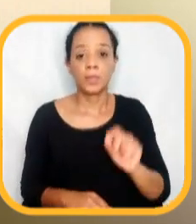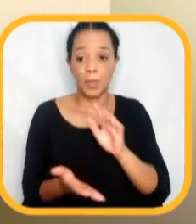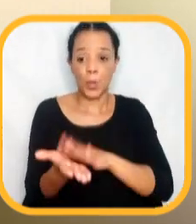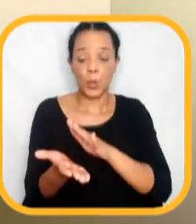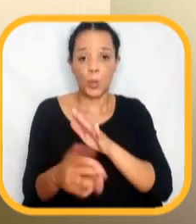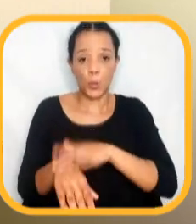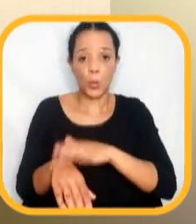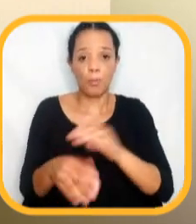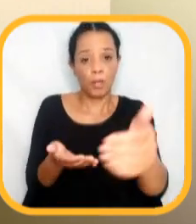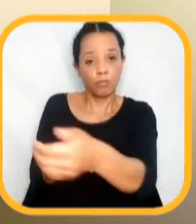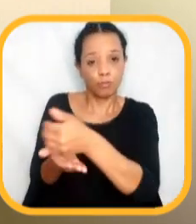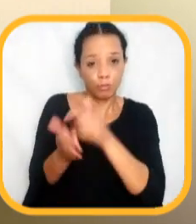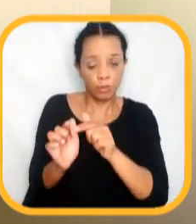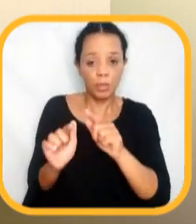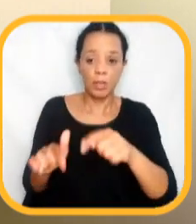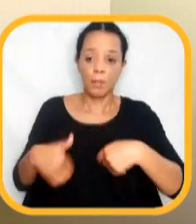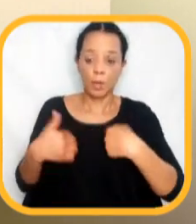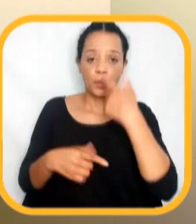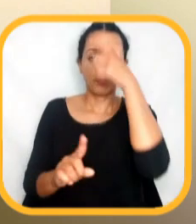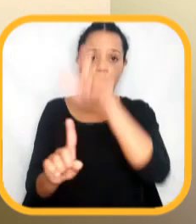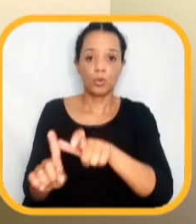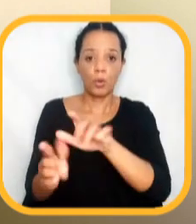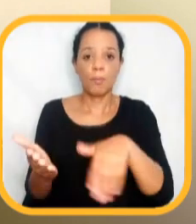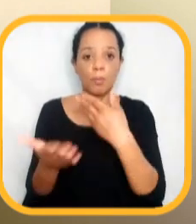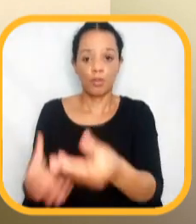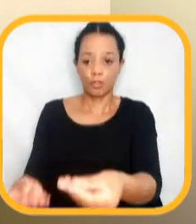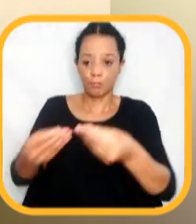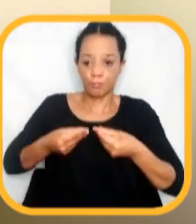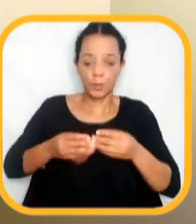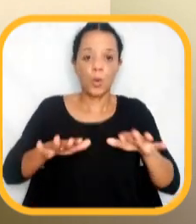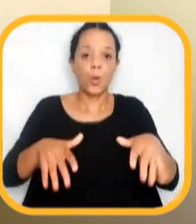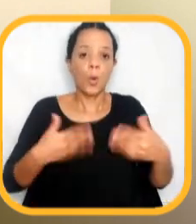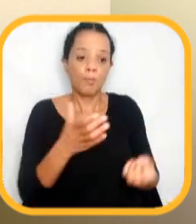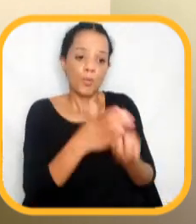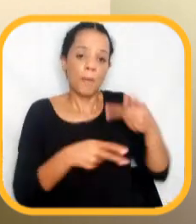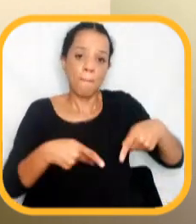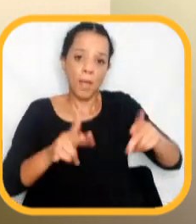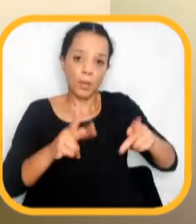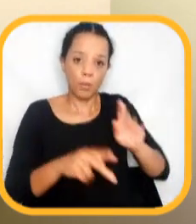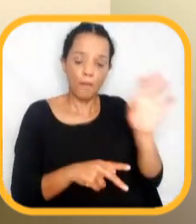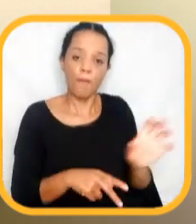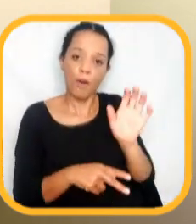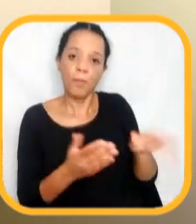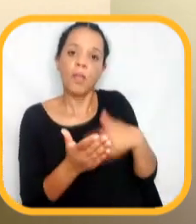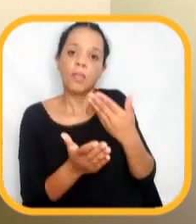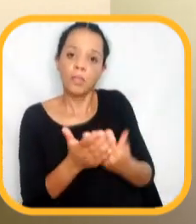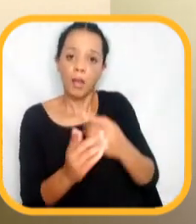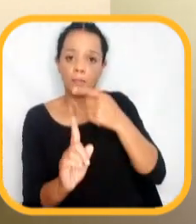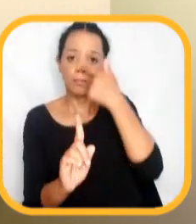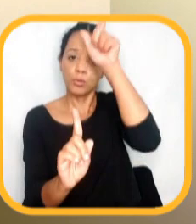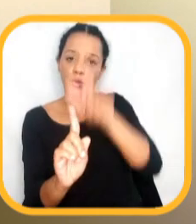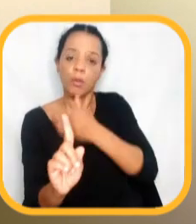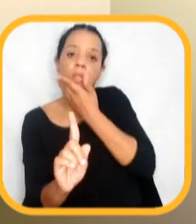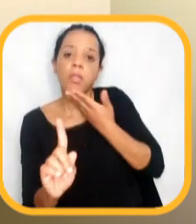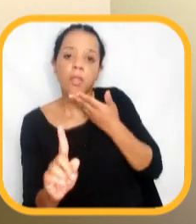ter. E com base nisso, ter as sugestões da própria pessoa ou criar uma metodologia que seja